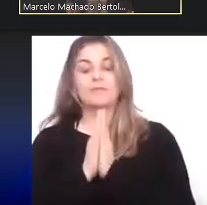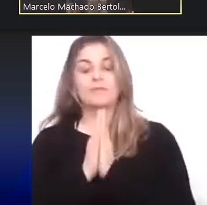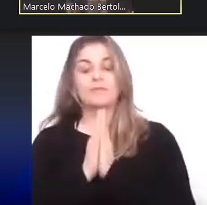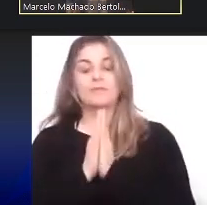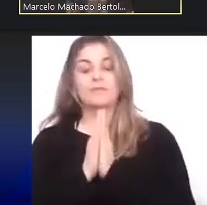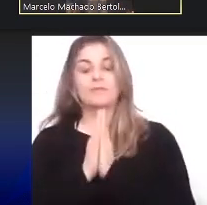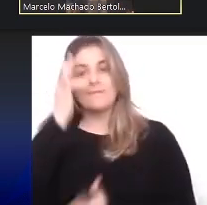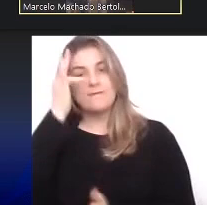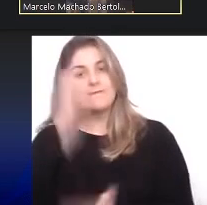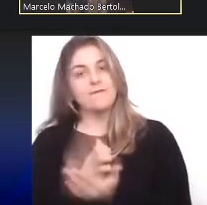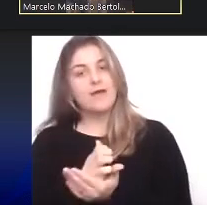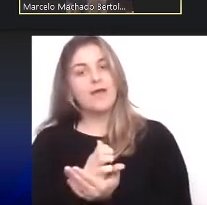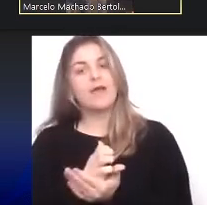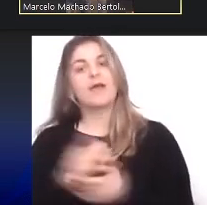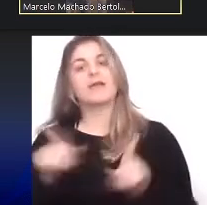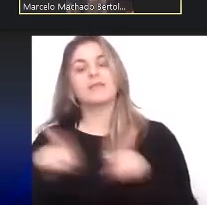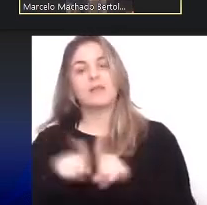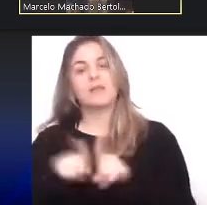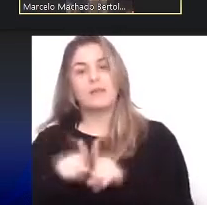Vamos vencer